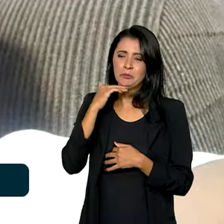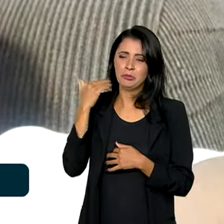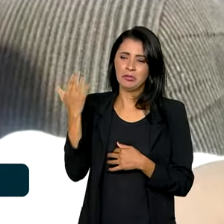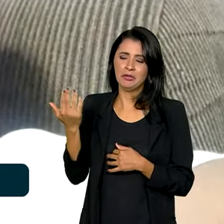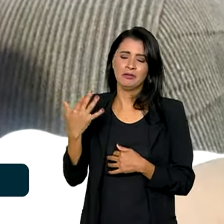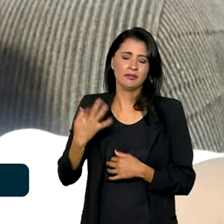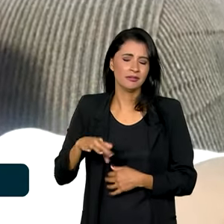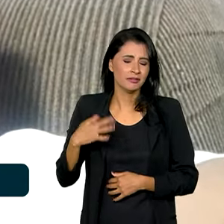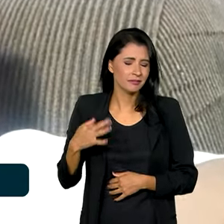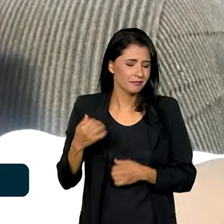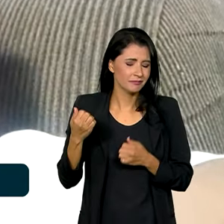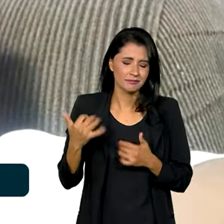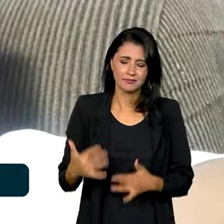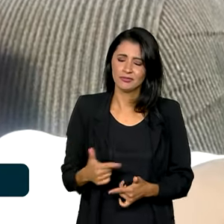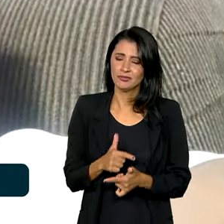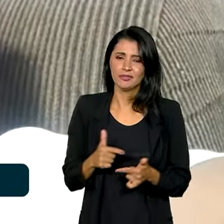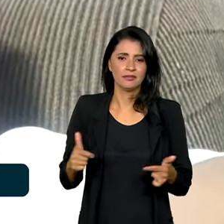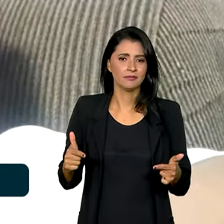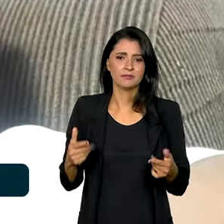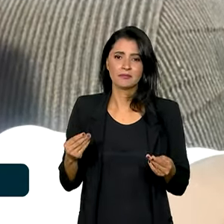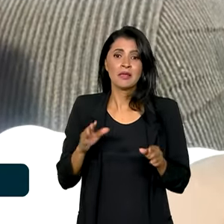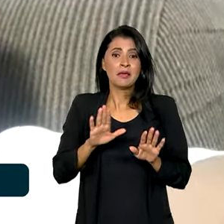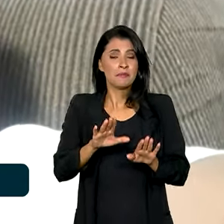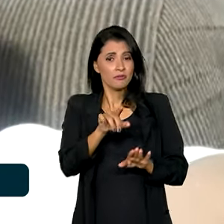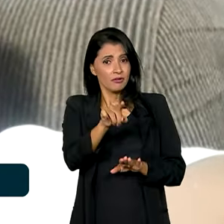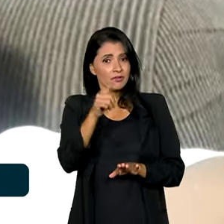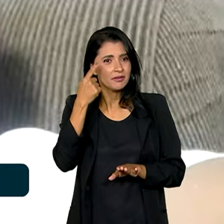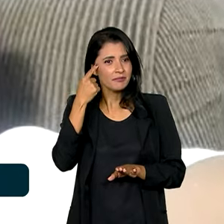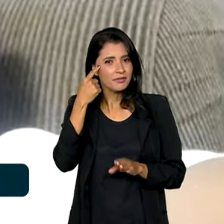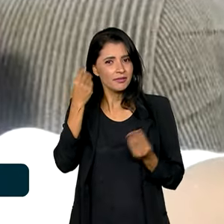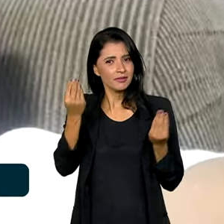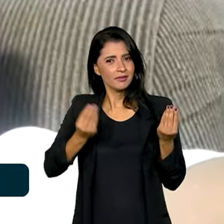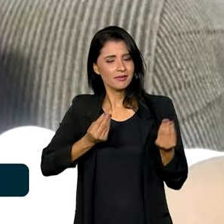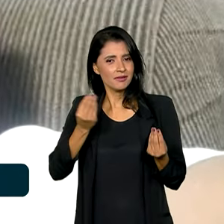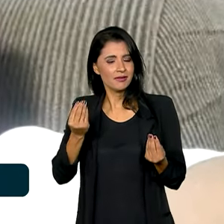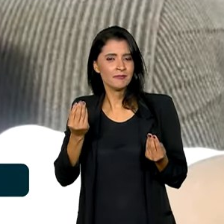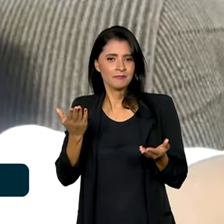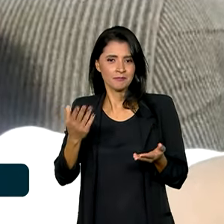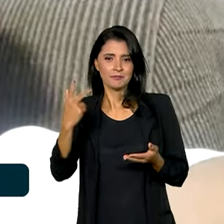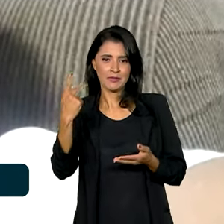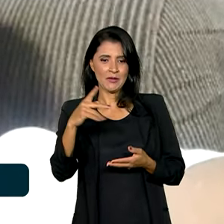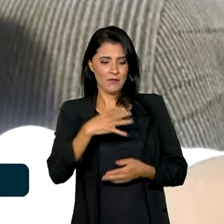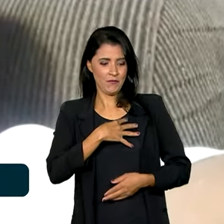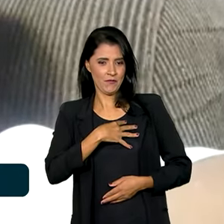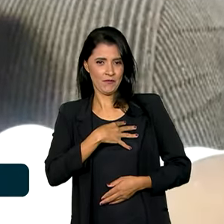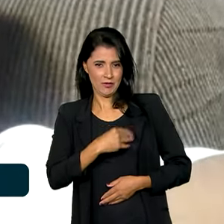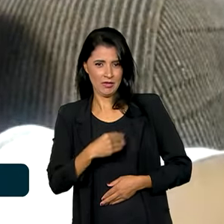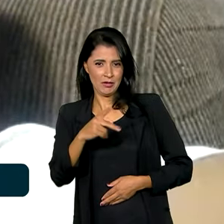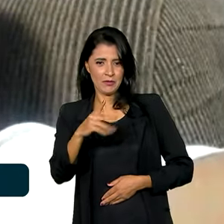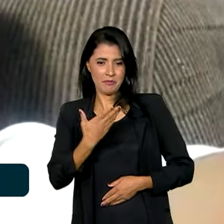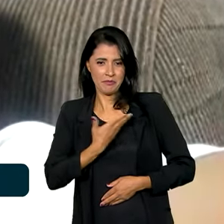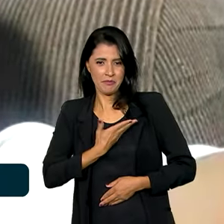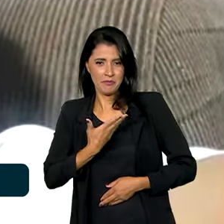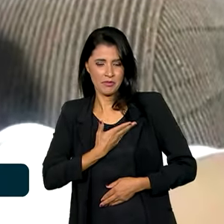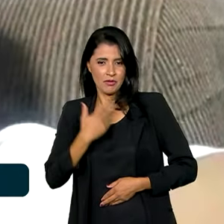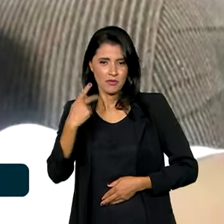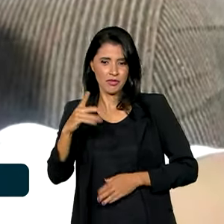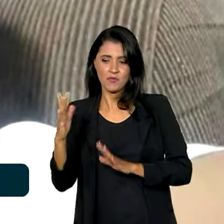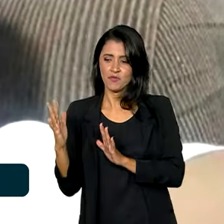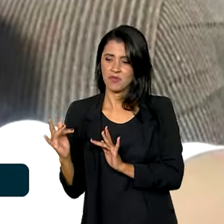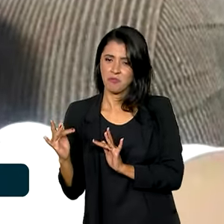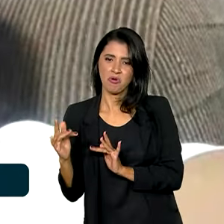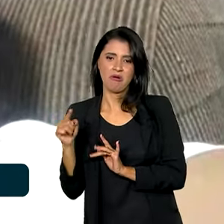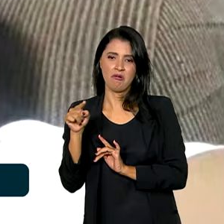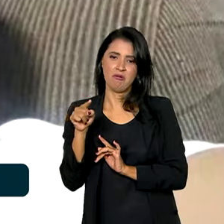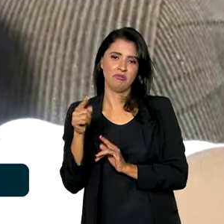é indescritível. Mas você imaginar que o seu filho, seu amigo, seu namorado,